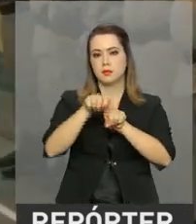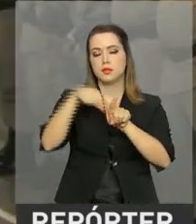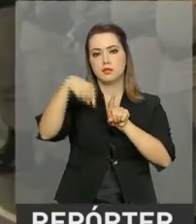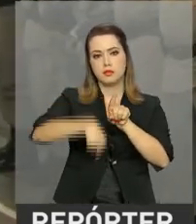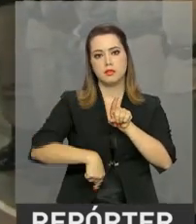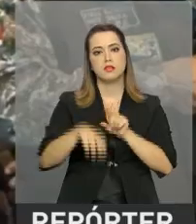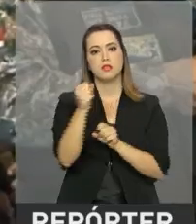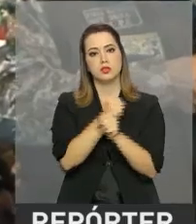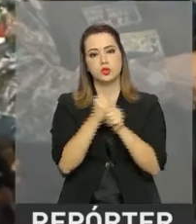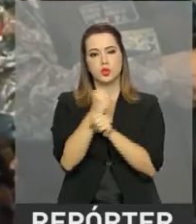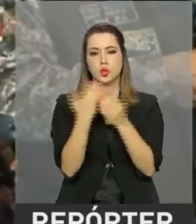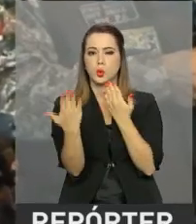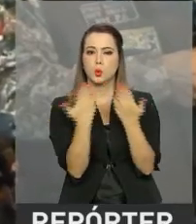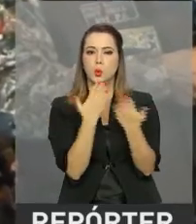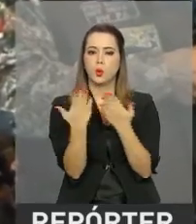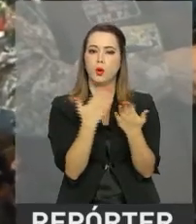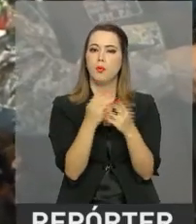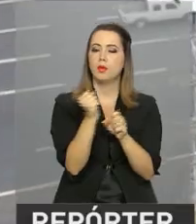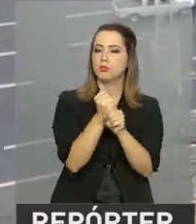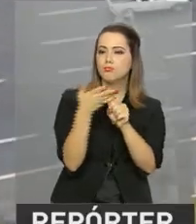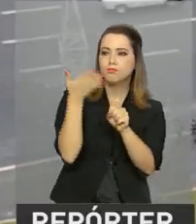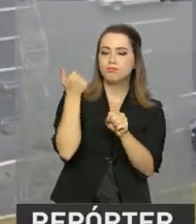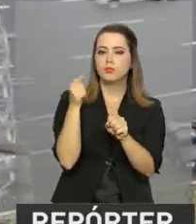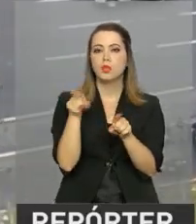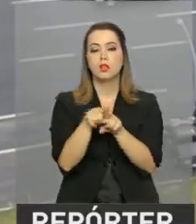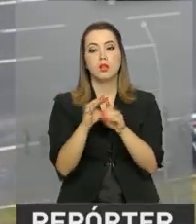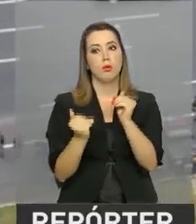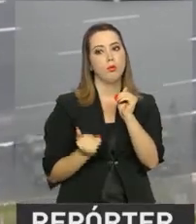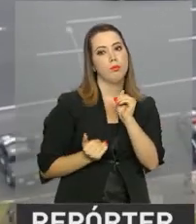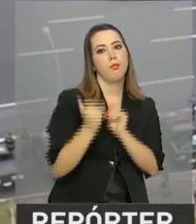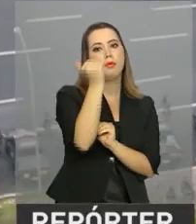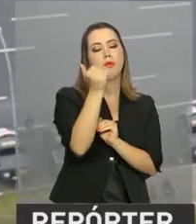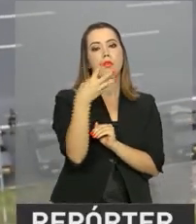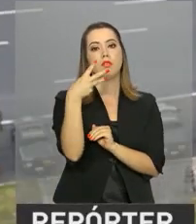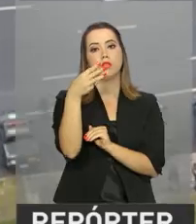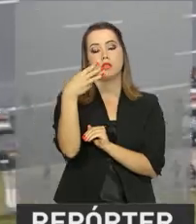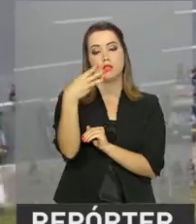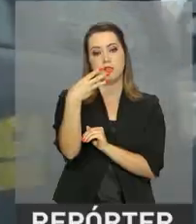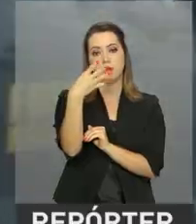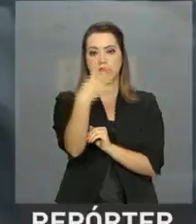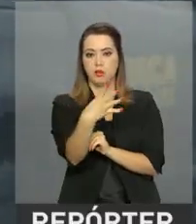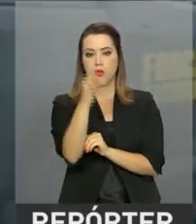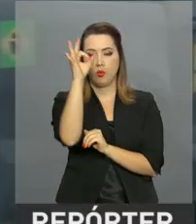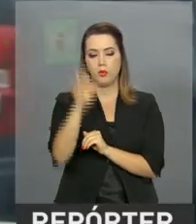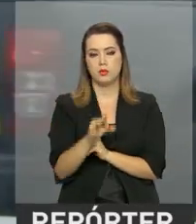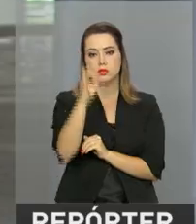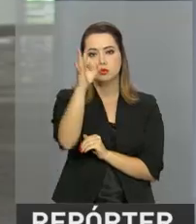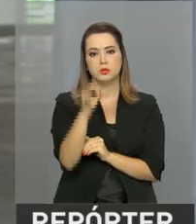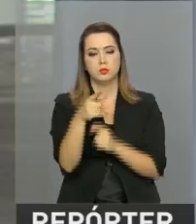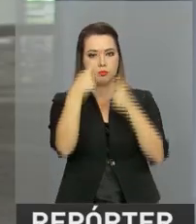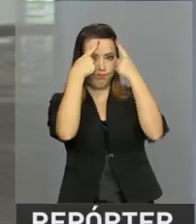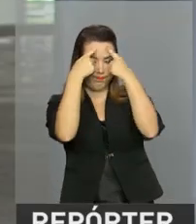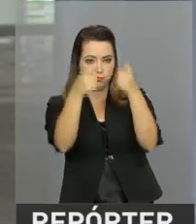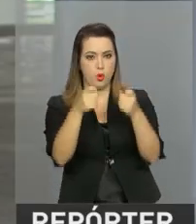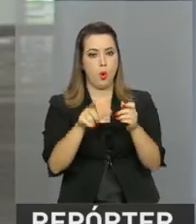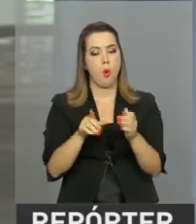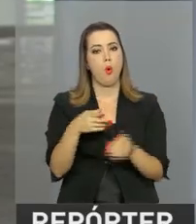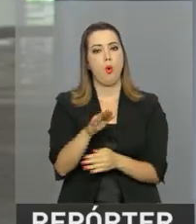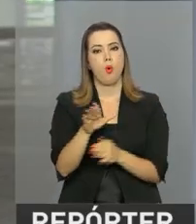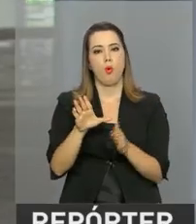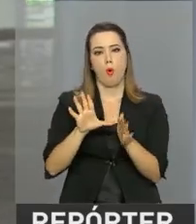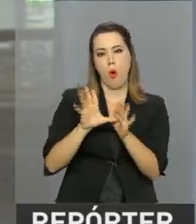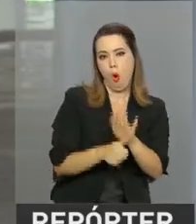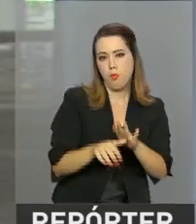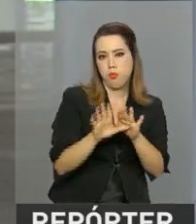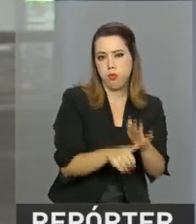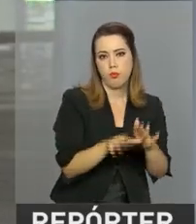ano, em relação ao mesmo período de 2015, houve um aumento de mais de 34% nos casos de latrocínio, que é o